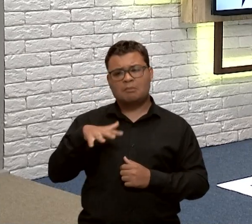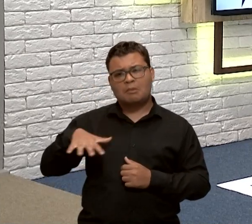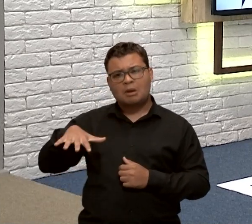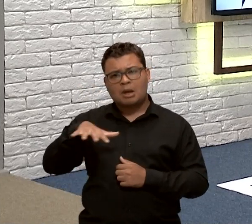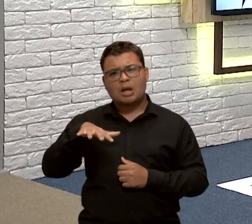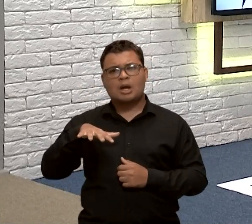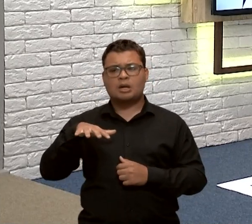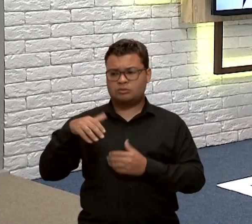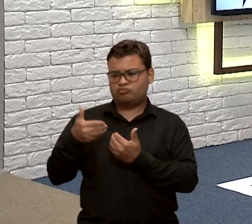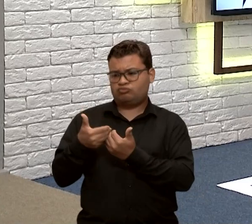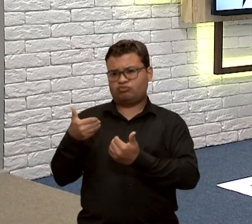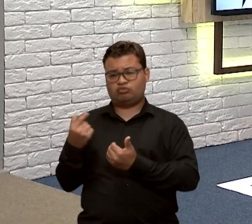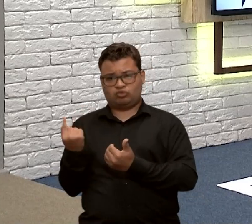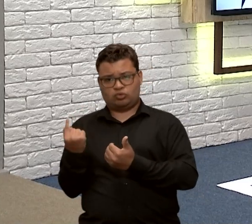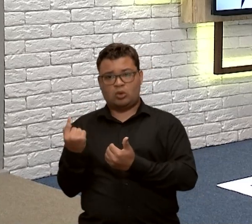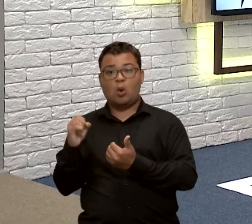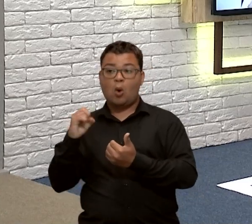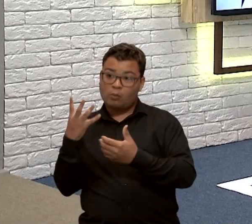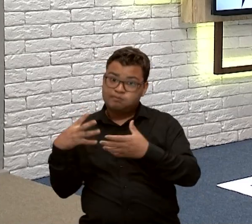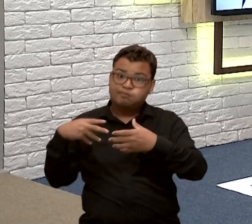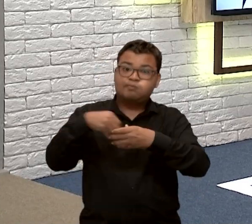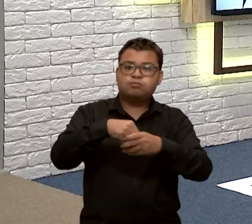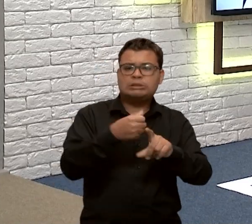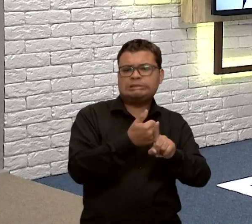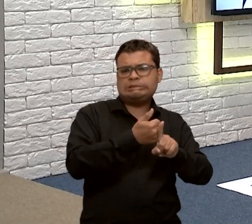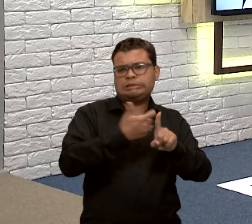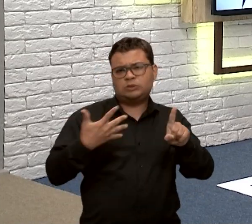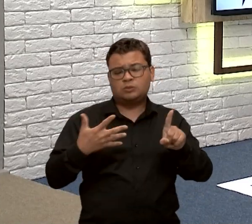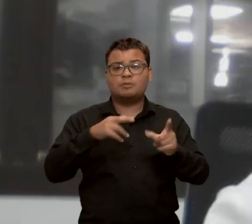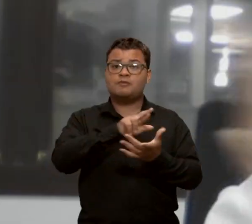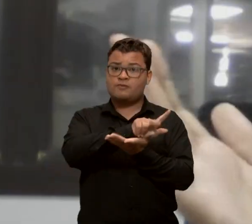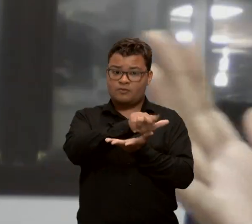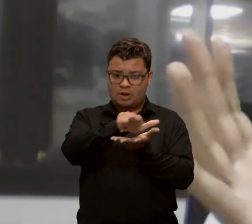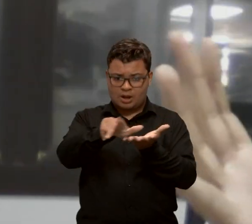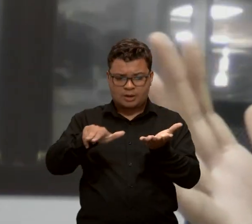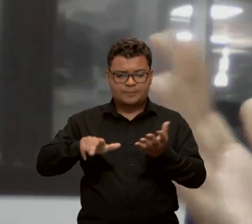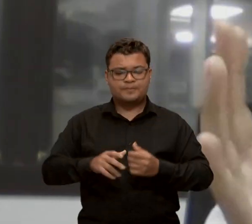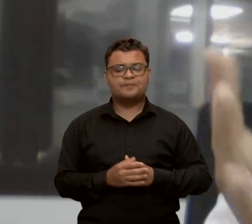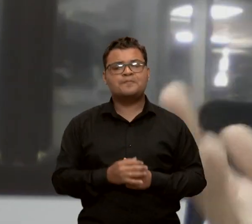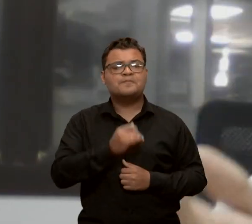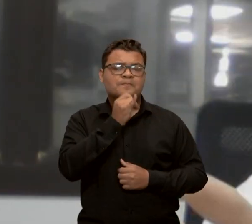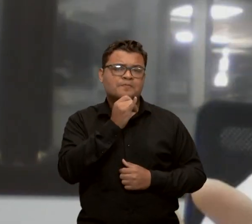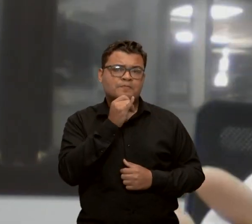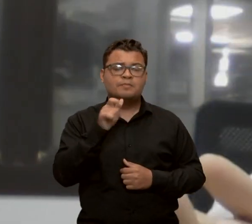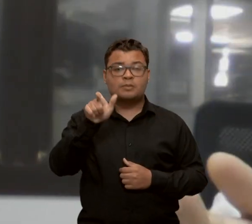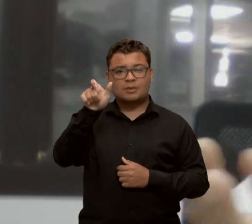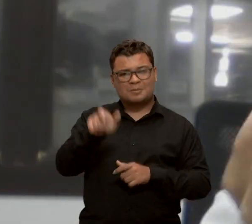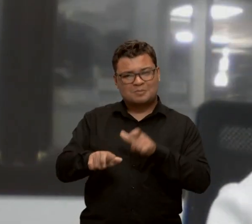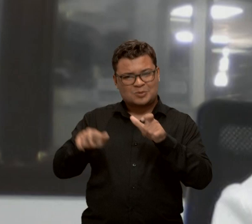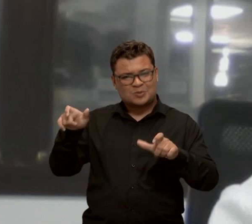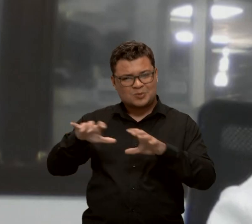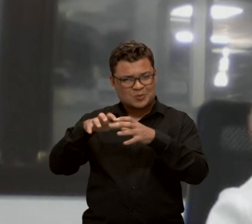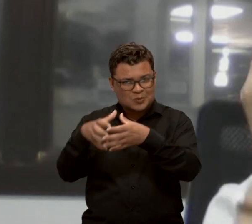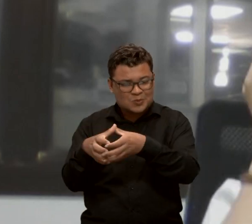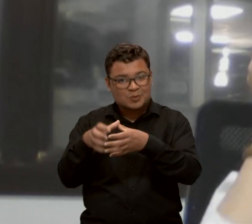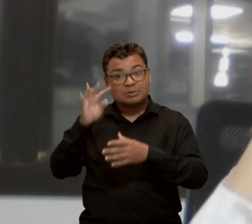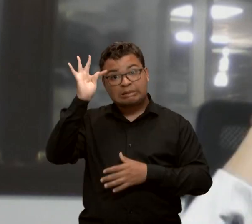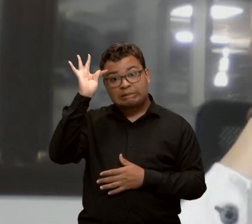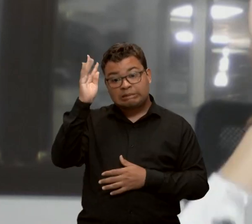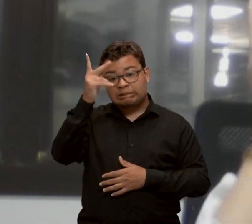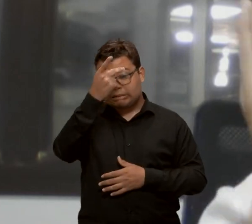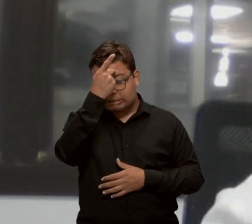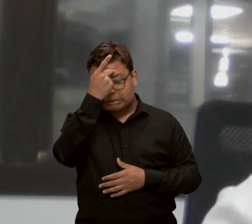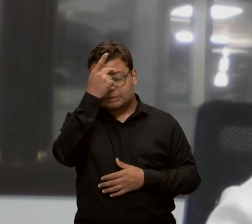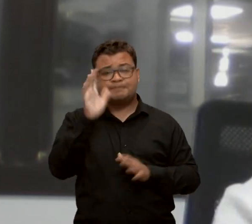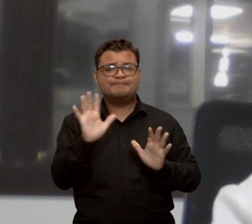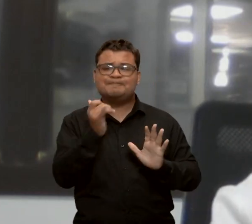de outras síndromes, de outras questões também. Pessoas que têm TDAH, TDAH não,